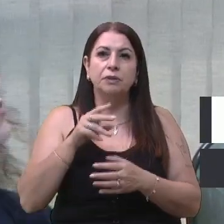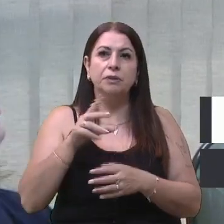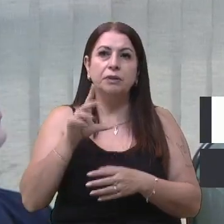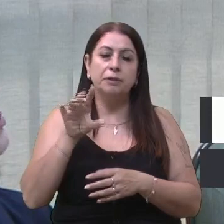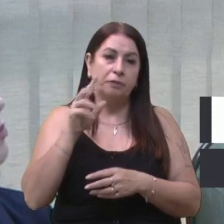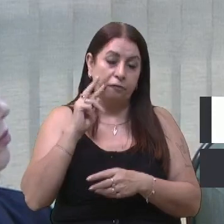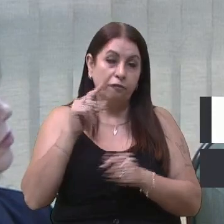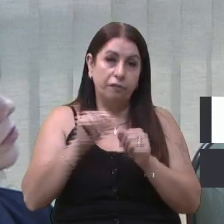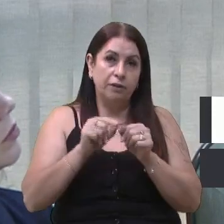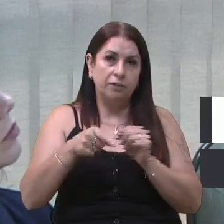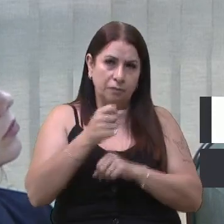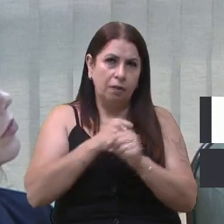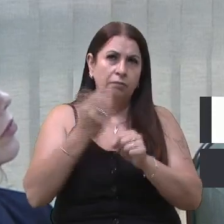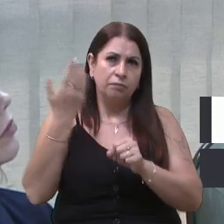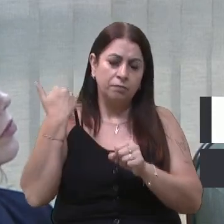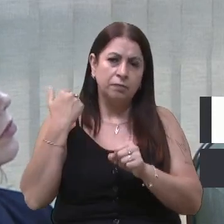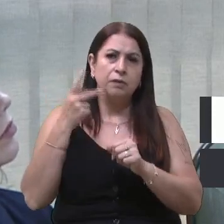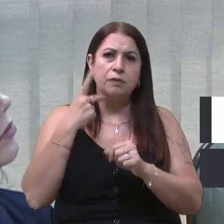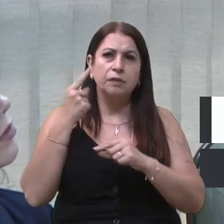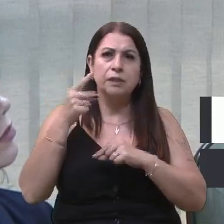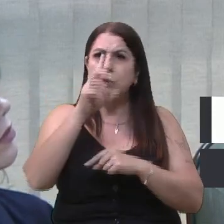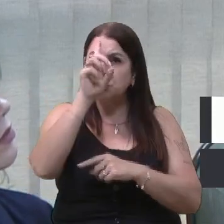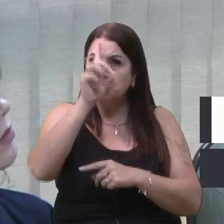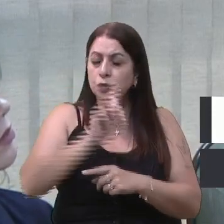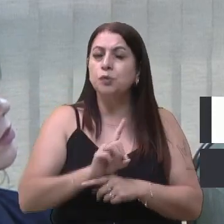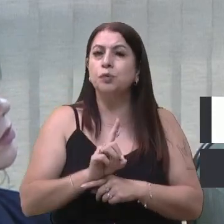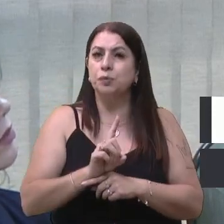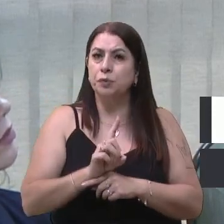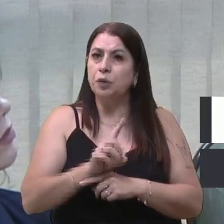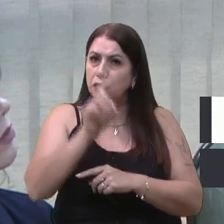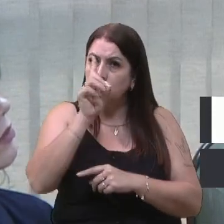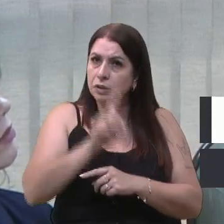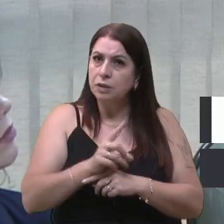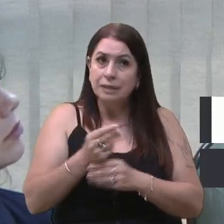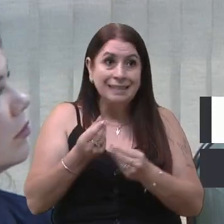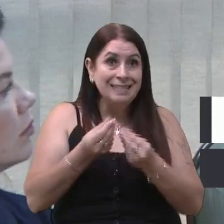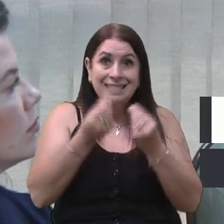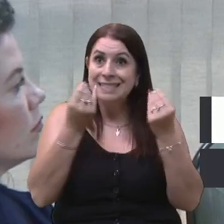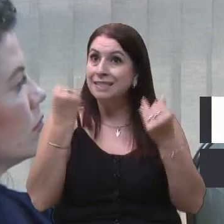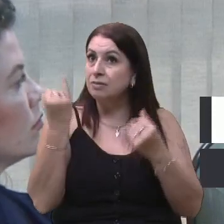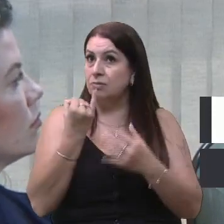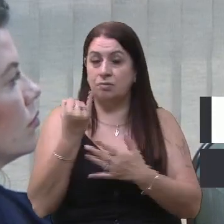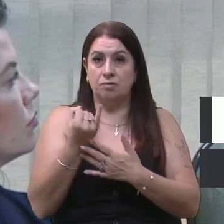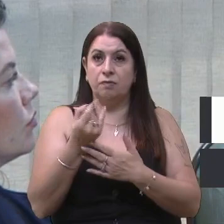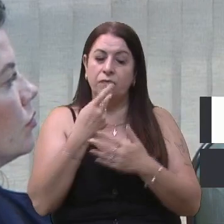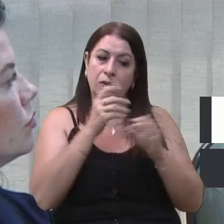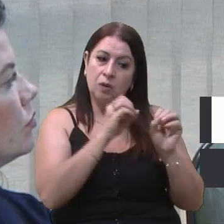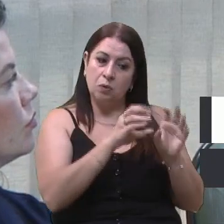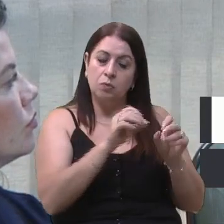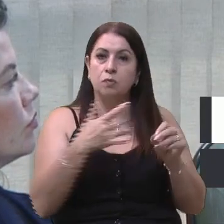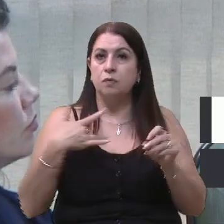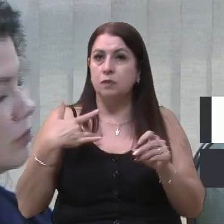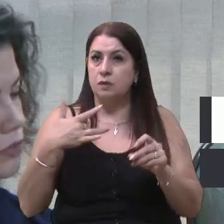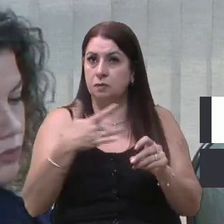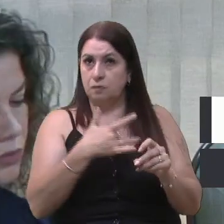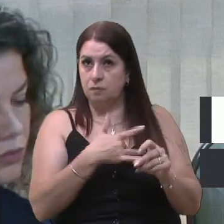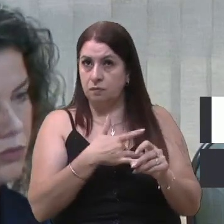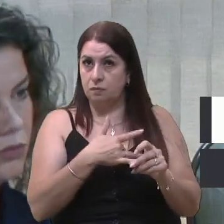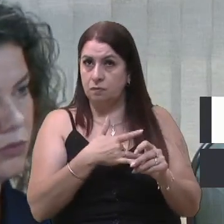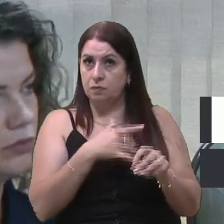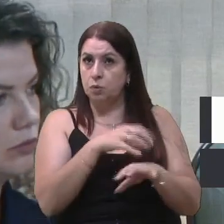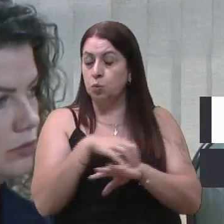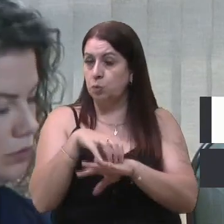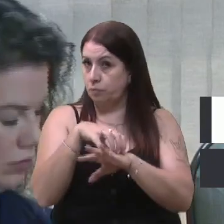tá? E a gente está falando aqui de direitos essenciais. Se falou aqui em educação, em saúde, mas o